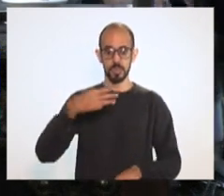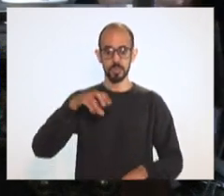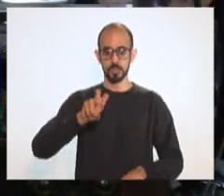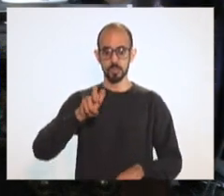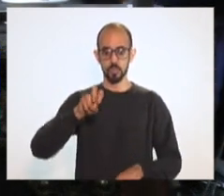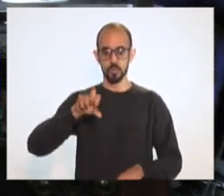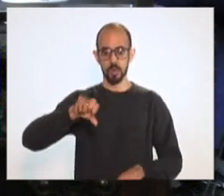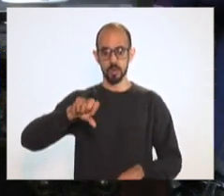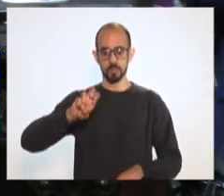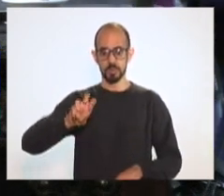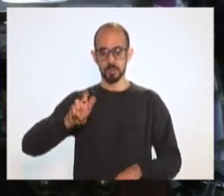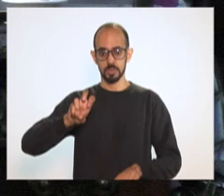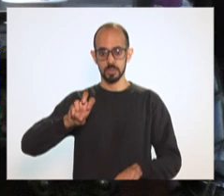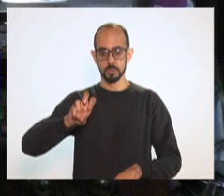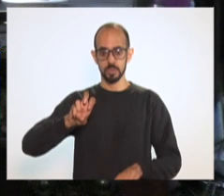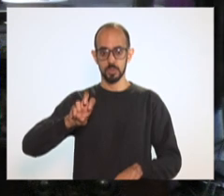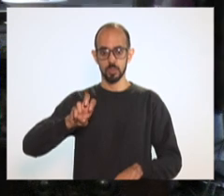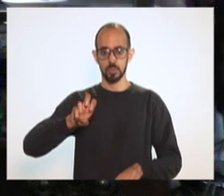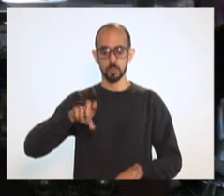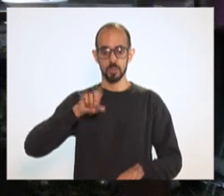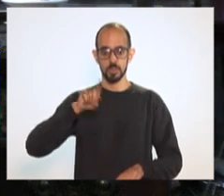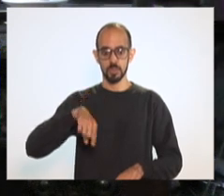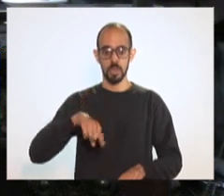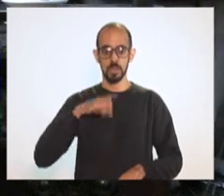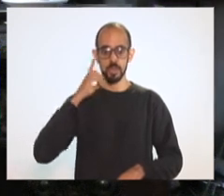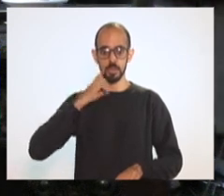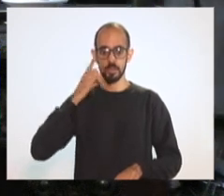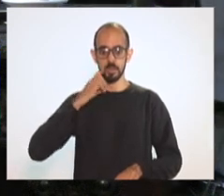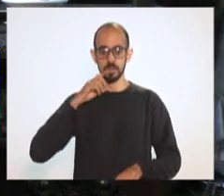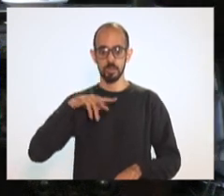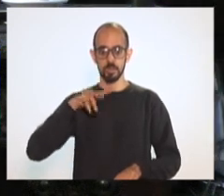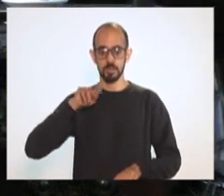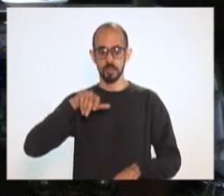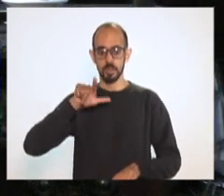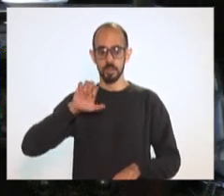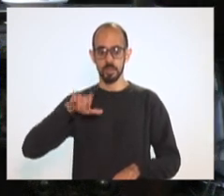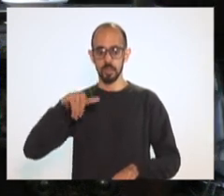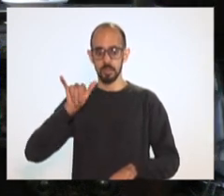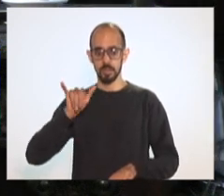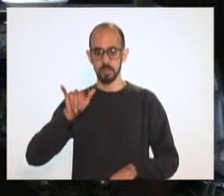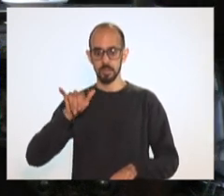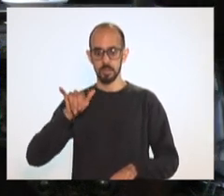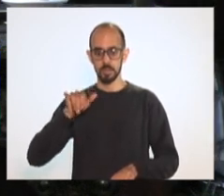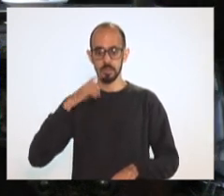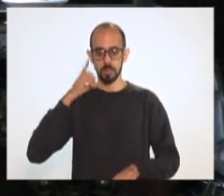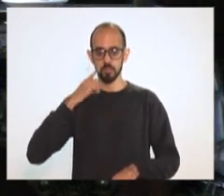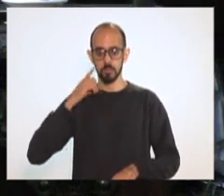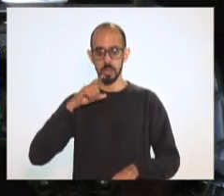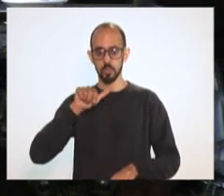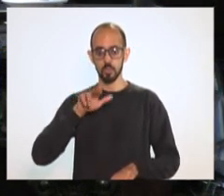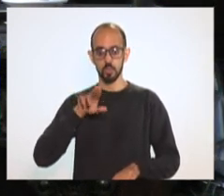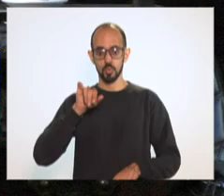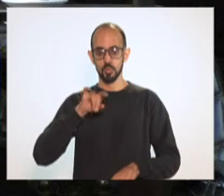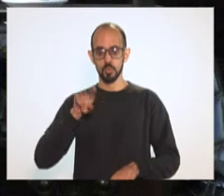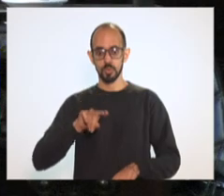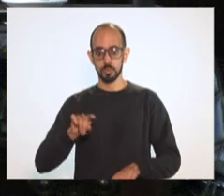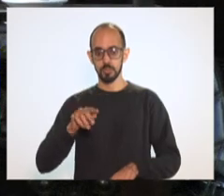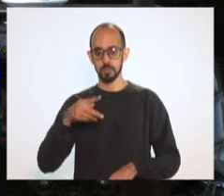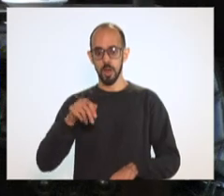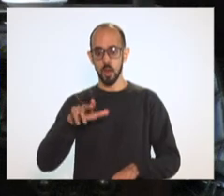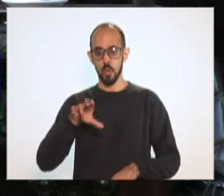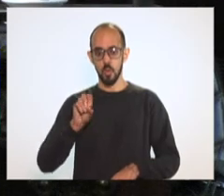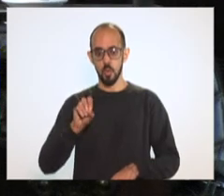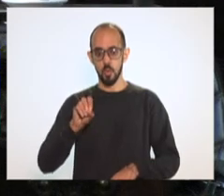o senhores parlamentares que querem assinar conosco o projeto. Deputado Luiz Paulo, Marta Rocha, Samuel,